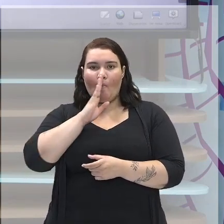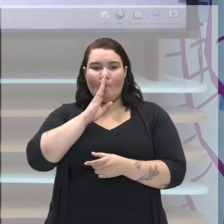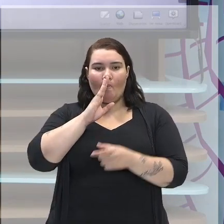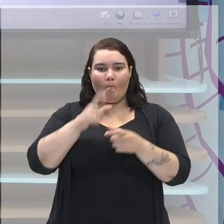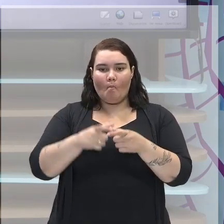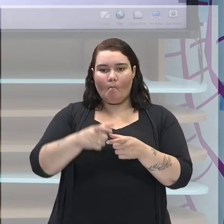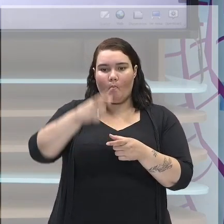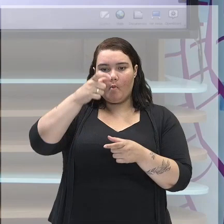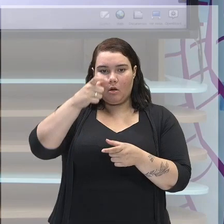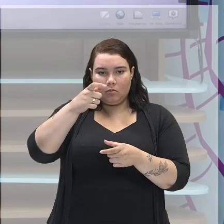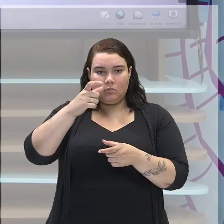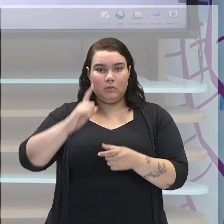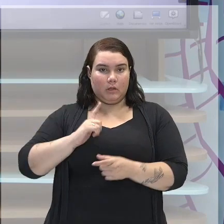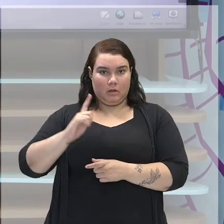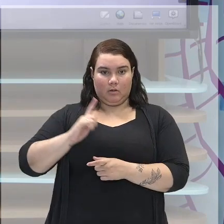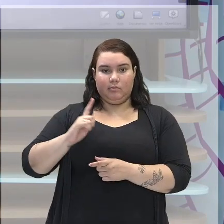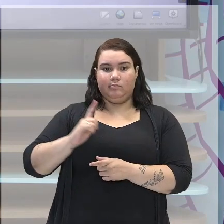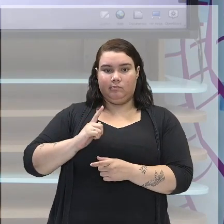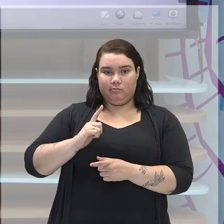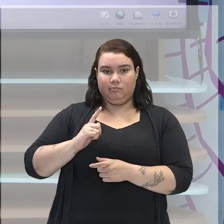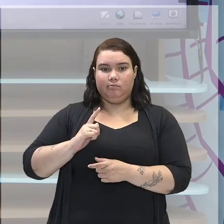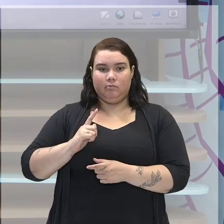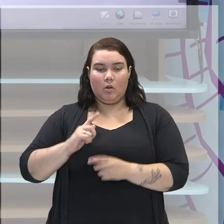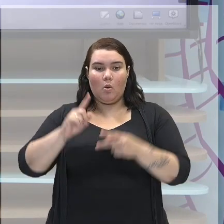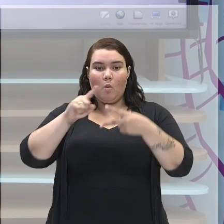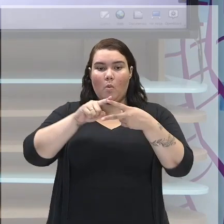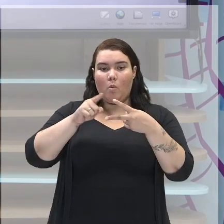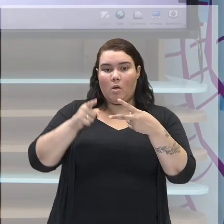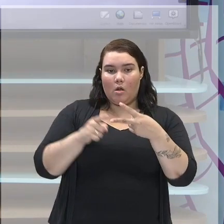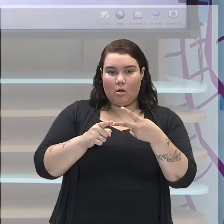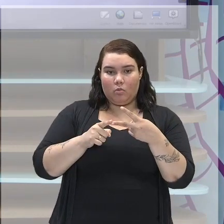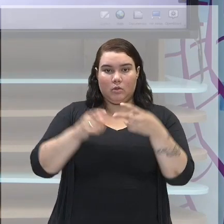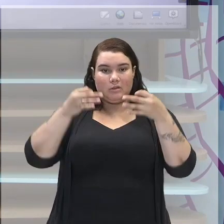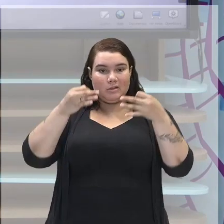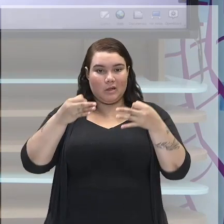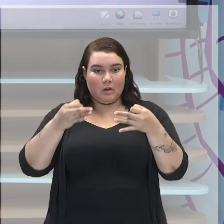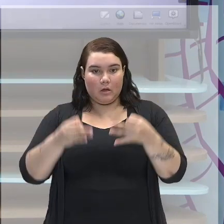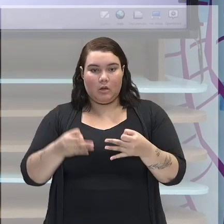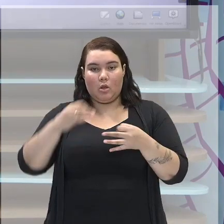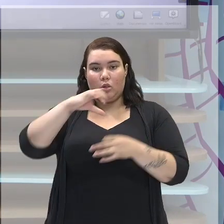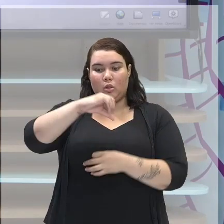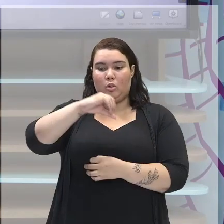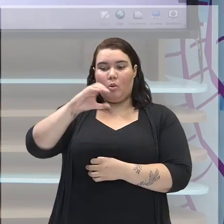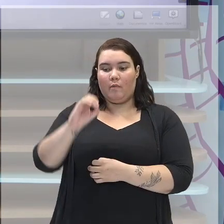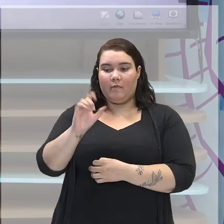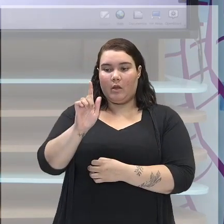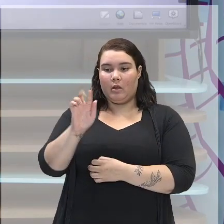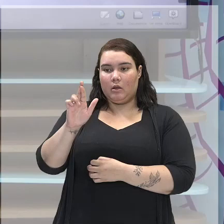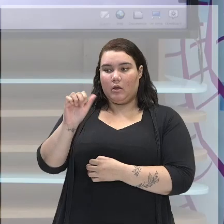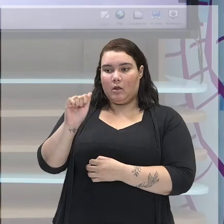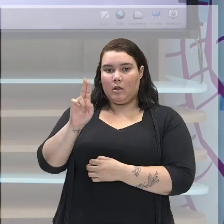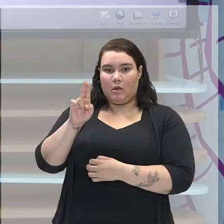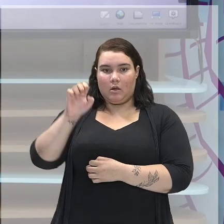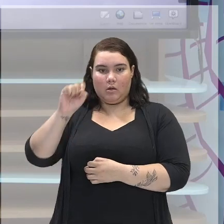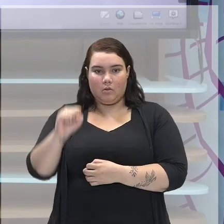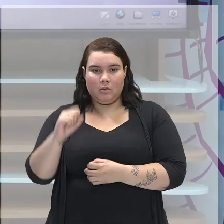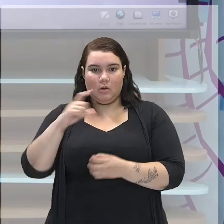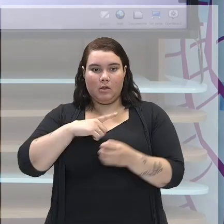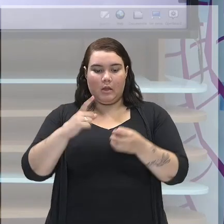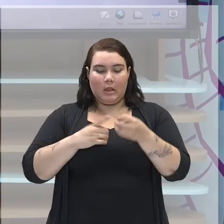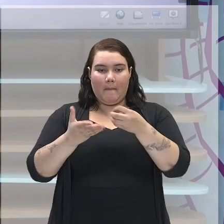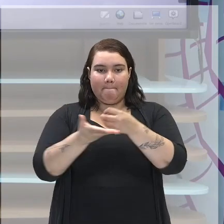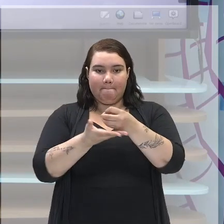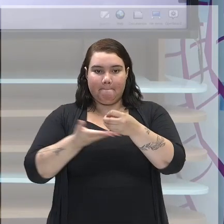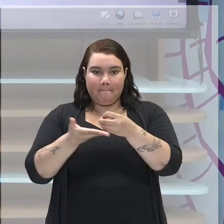está formando uma angulação exatamente de 90 graus com uma base, né?